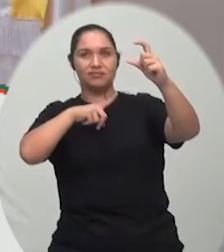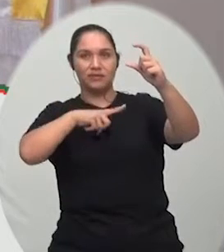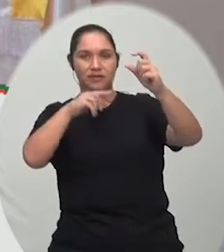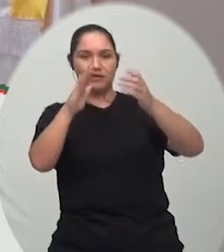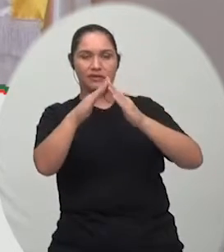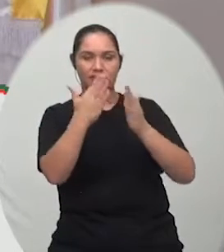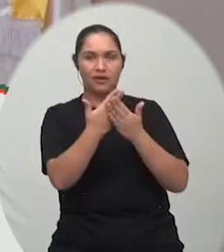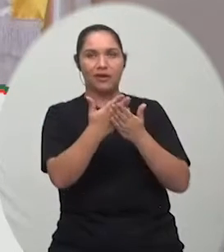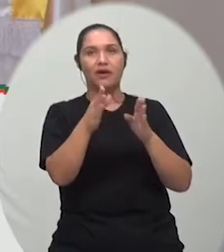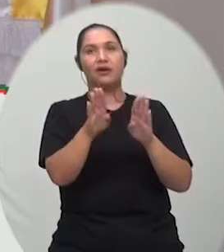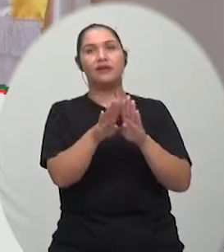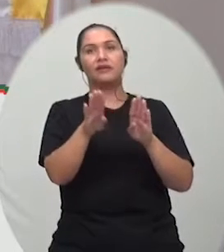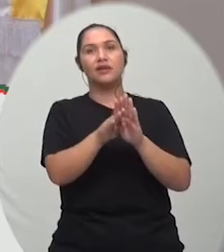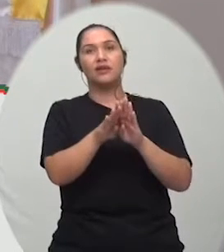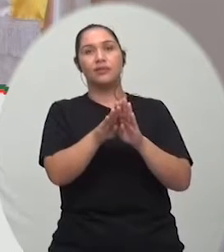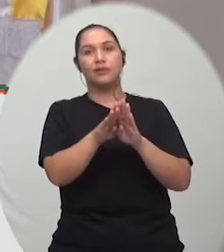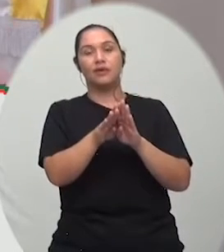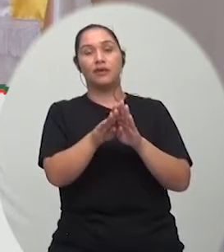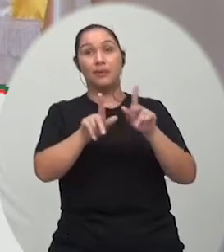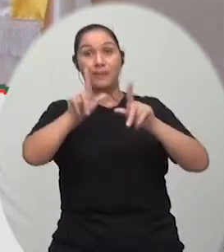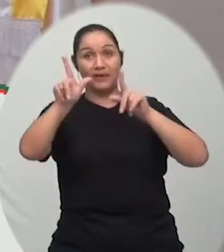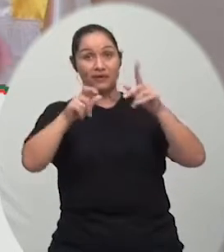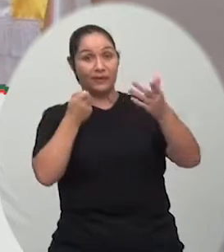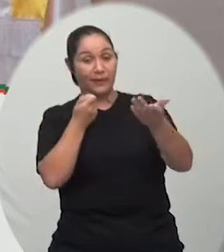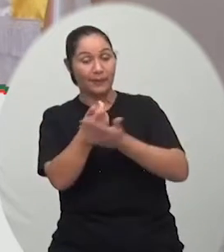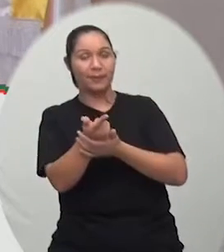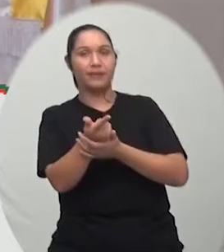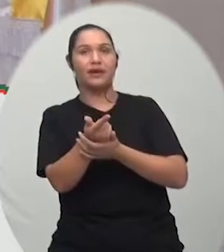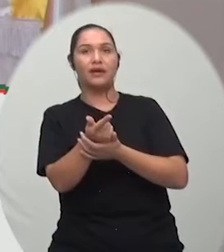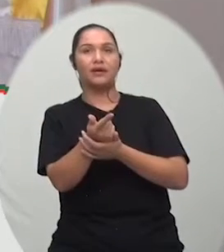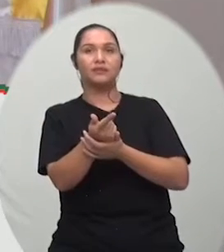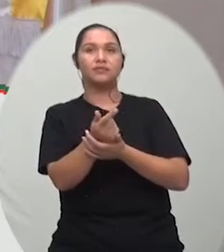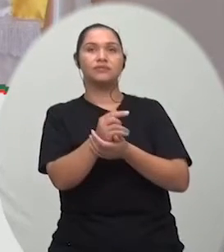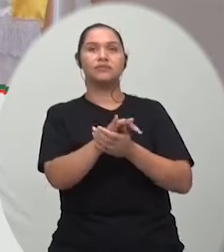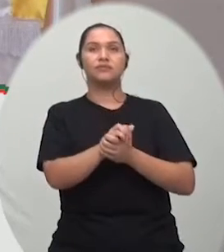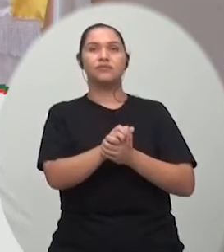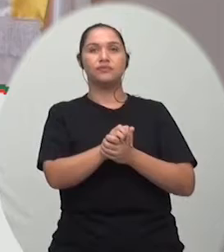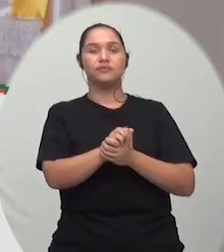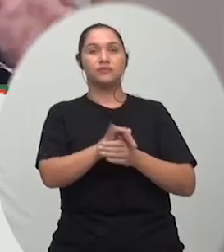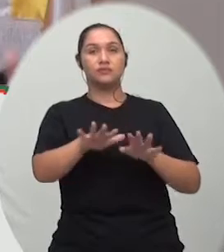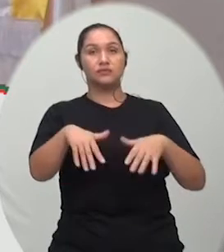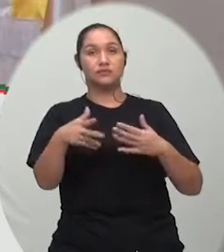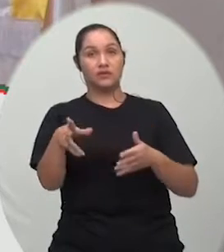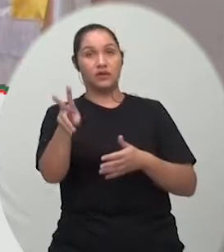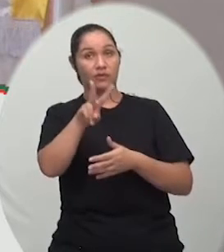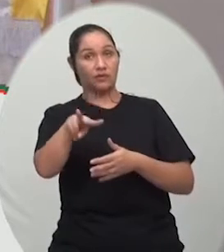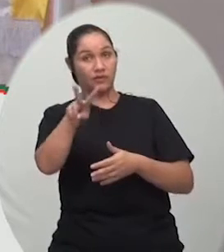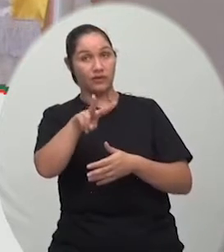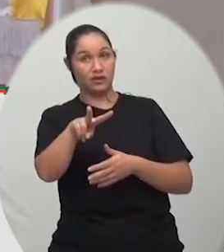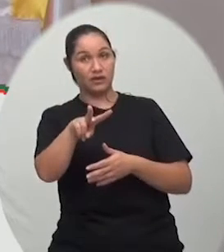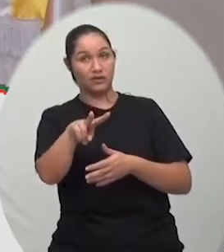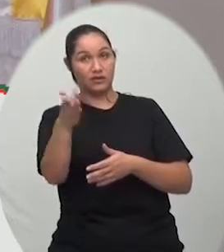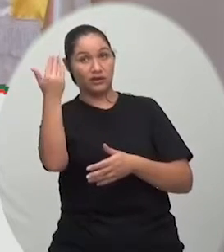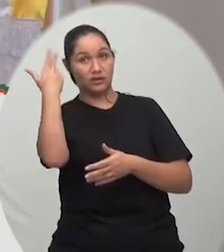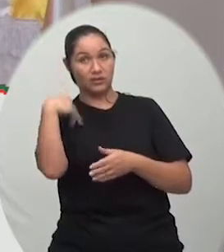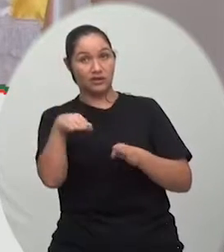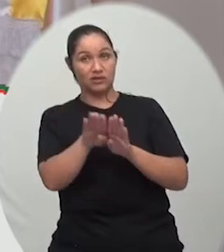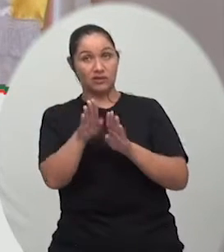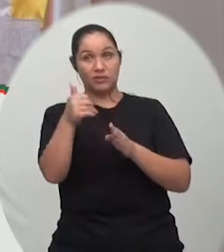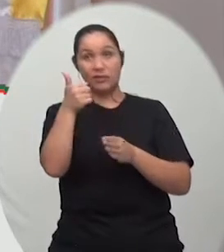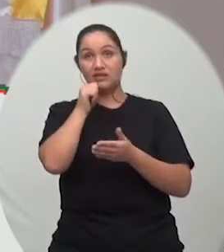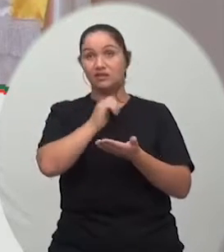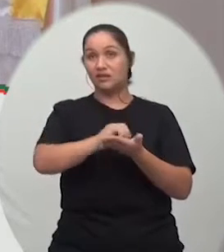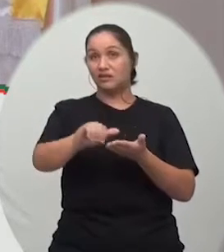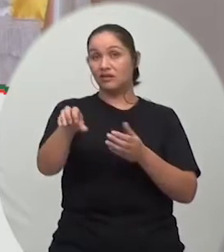nossa vereadora, que também já foi secretária de educação, e que também é do meio da educação, sabe como é que funciona nos